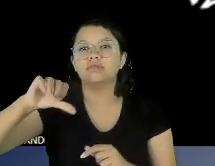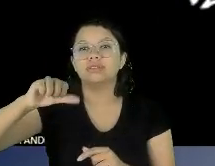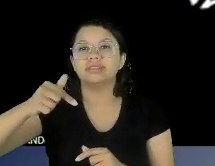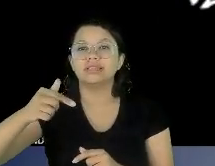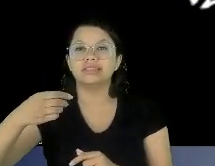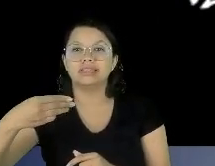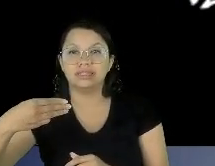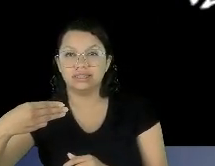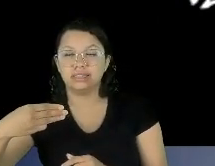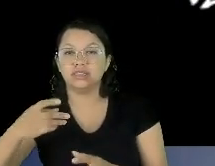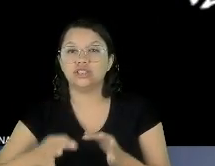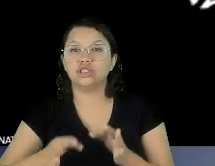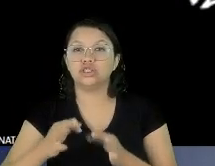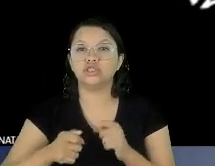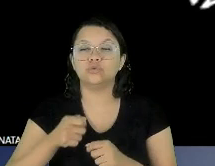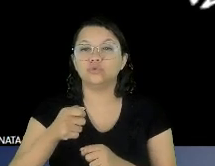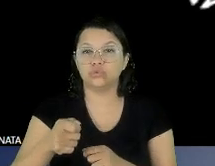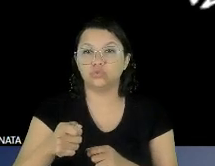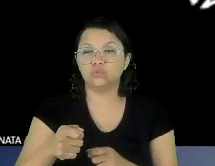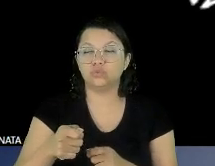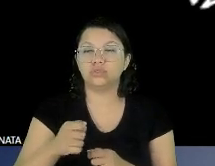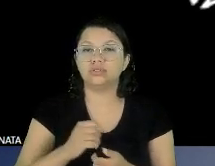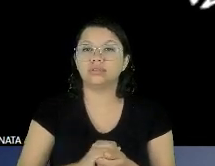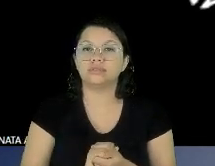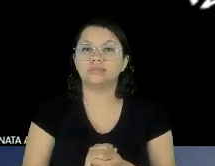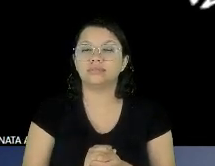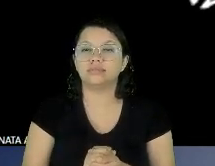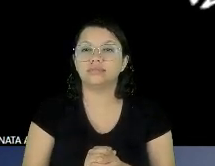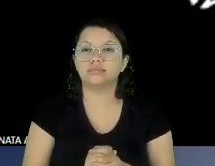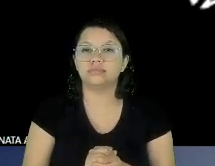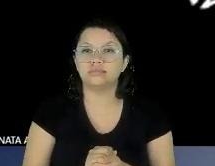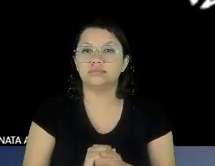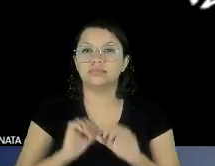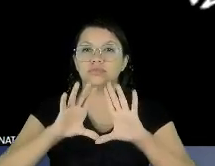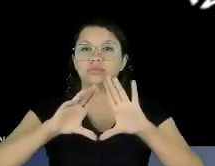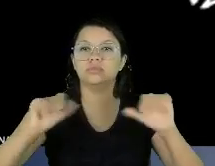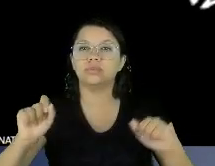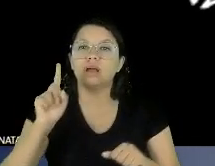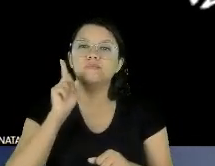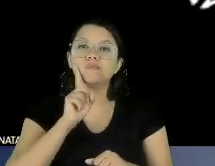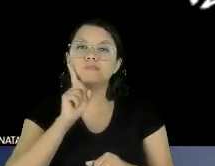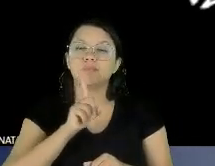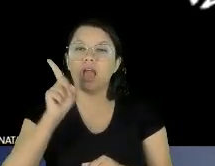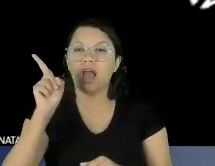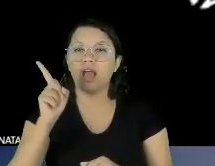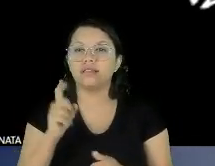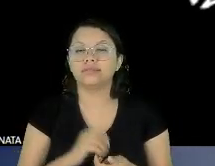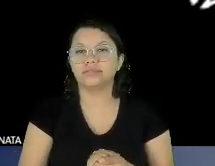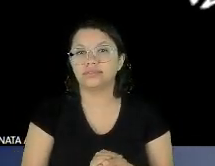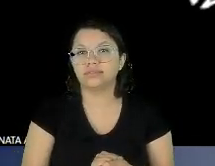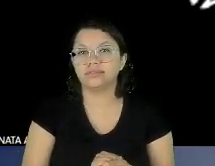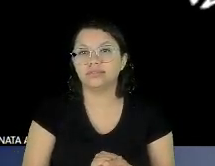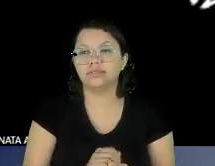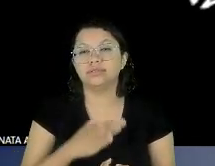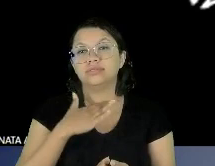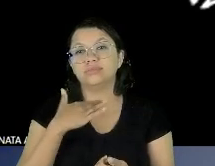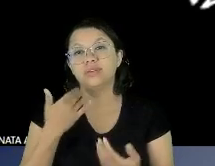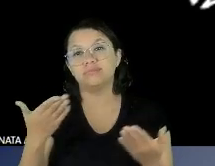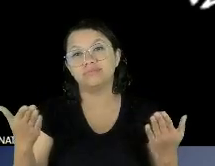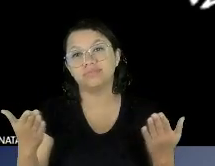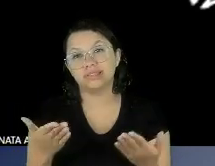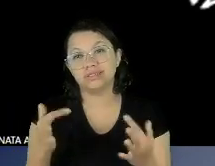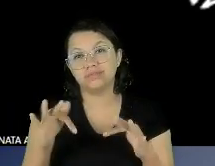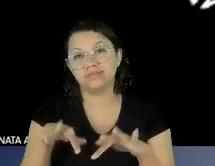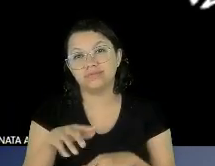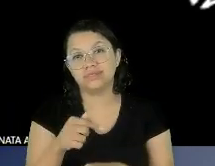1973 da juíza da Corte Suprema norte-americana, que acabou de nos deixar nesse final de semana, a doutora